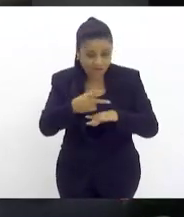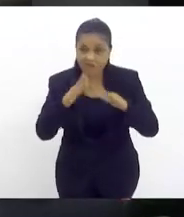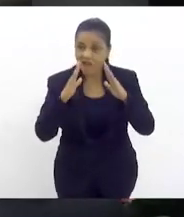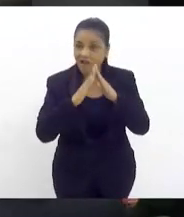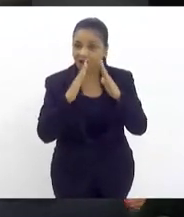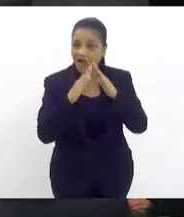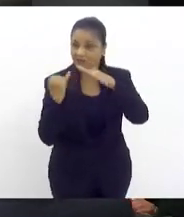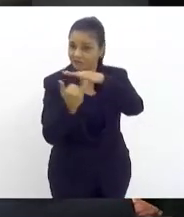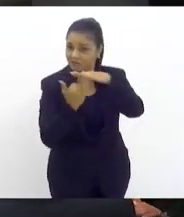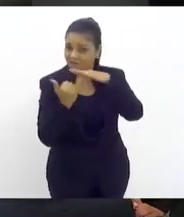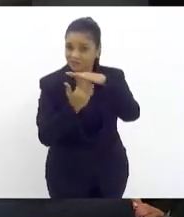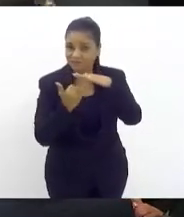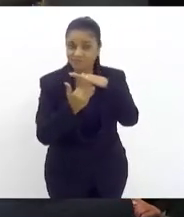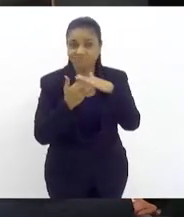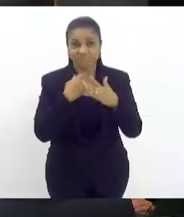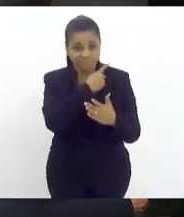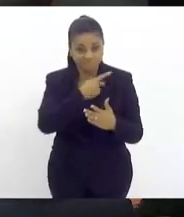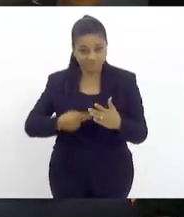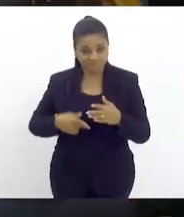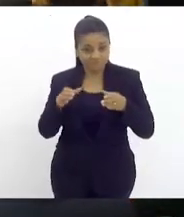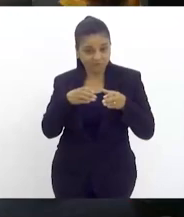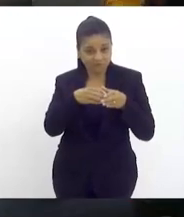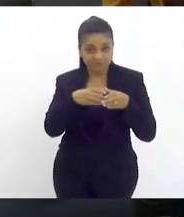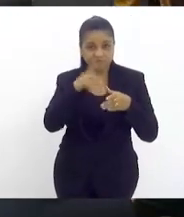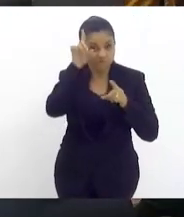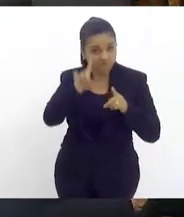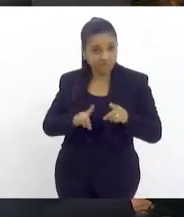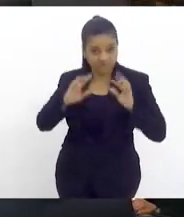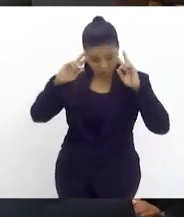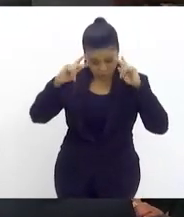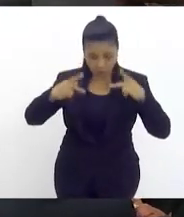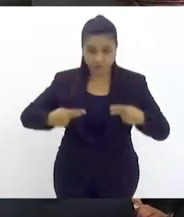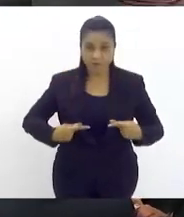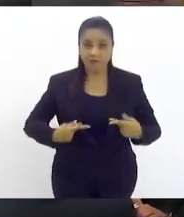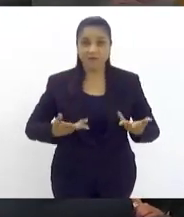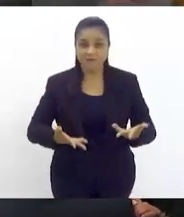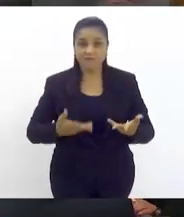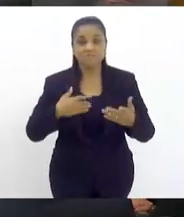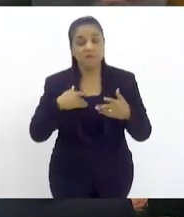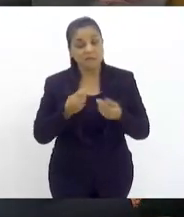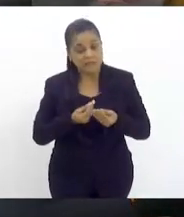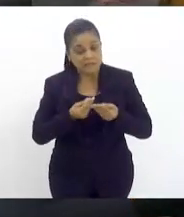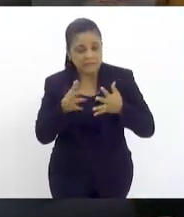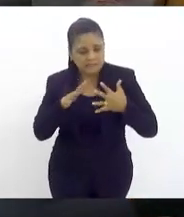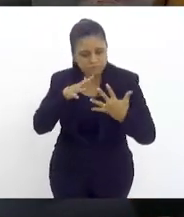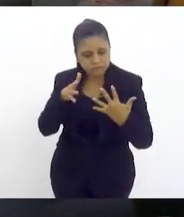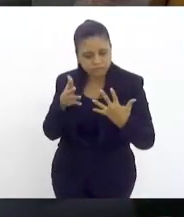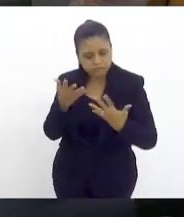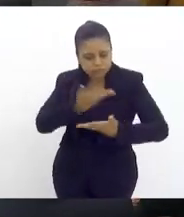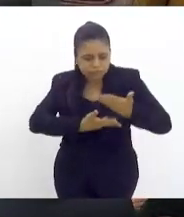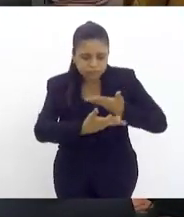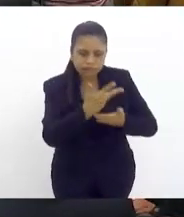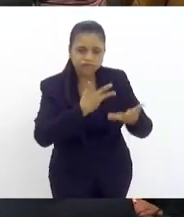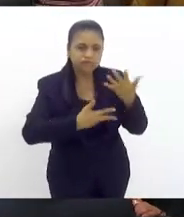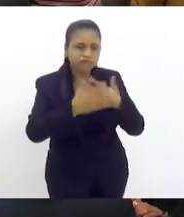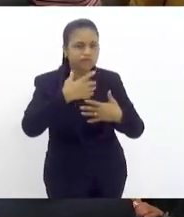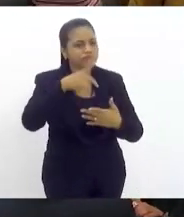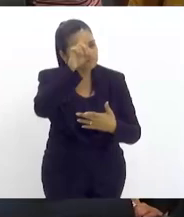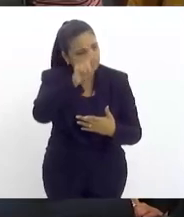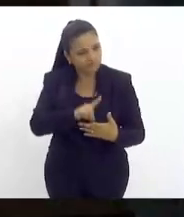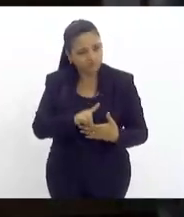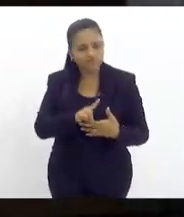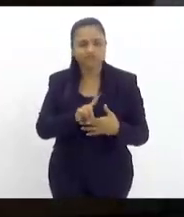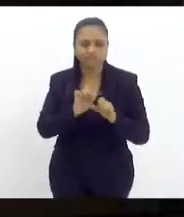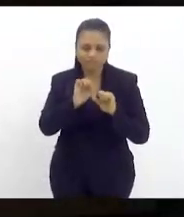instituição enquanto presidenta da Comissão de Direitos Humanos, para, inclusive, entrelaçar, né, entender que a garantia dos